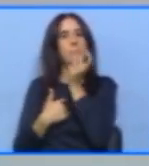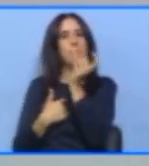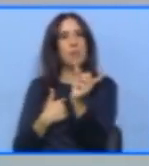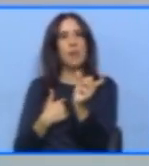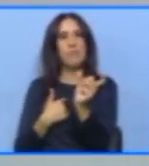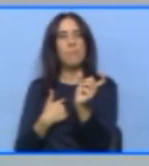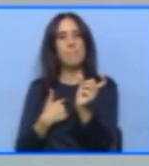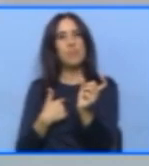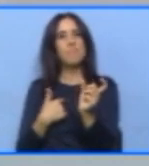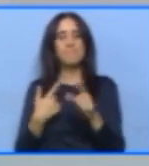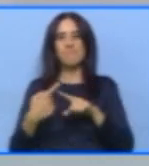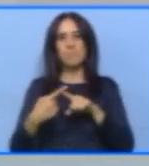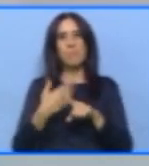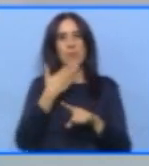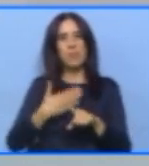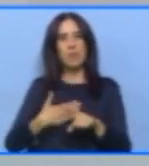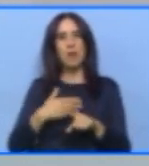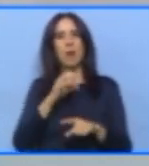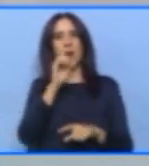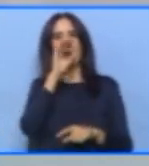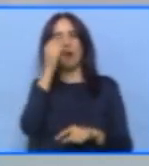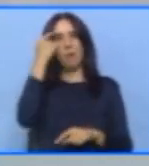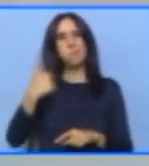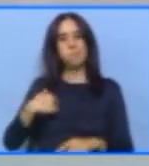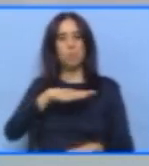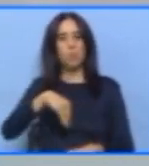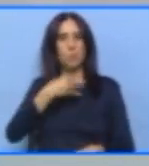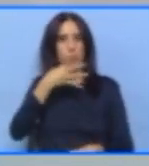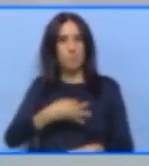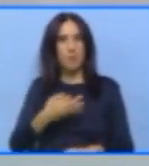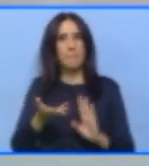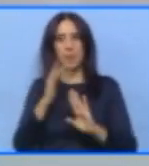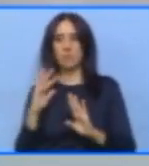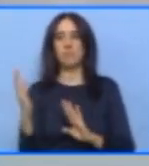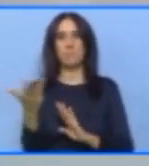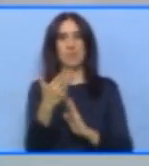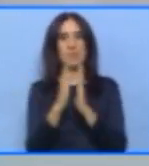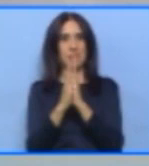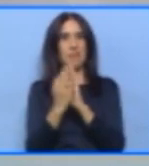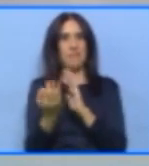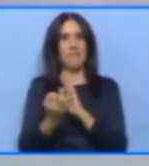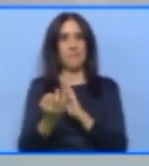mais interpelativa e compreensível para o mundo todo, mesmo para fora do ambiente eclesial.